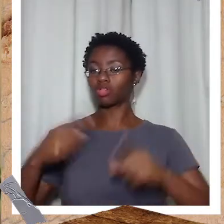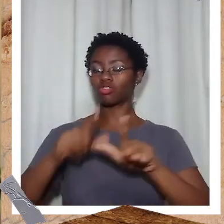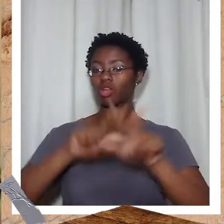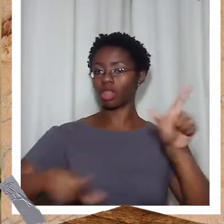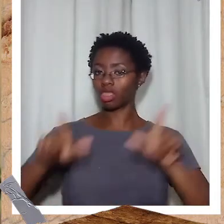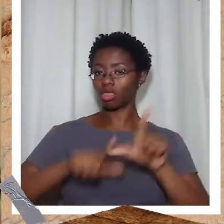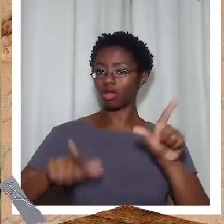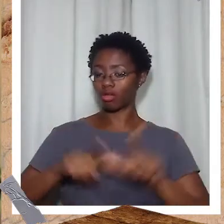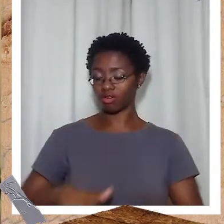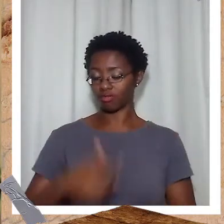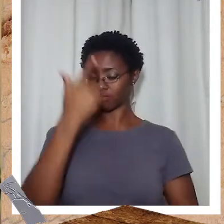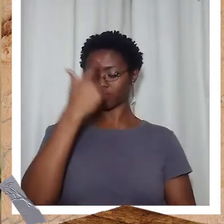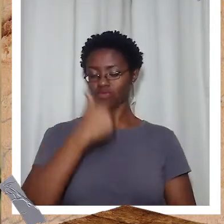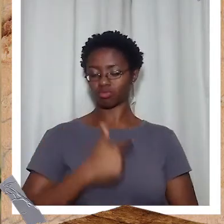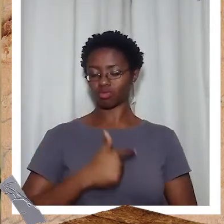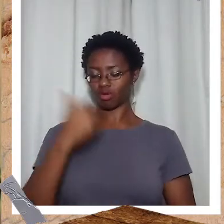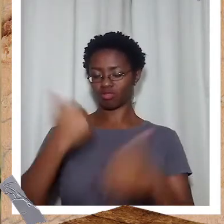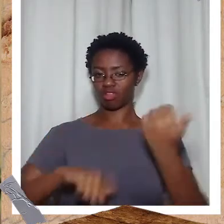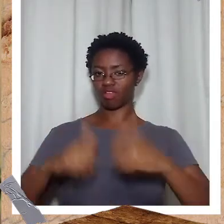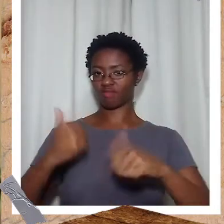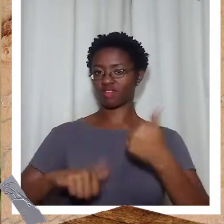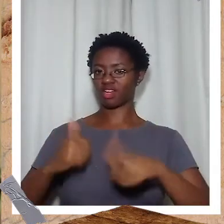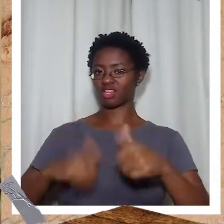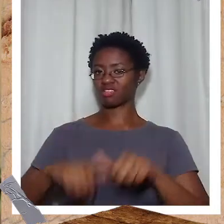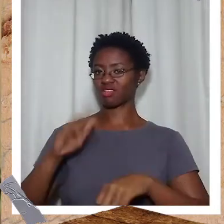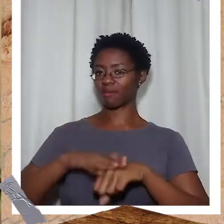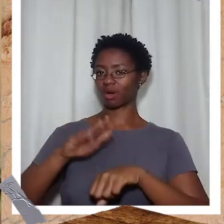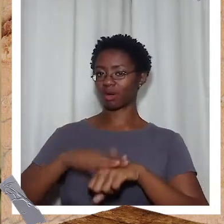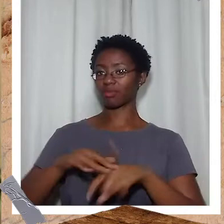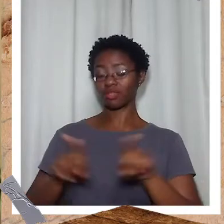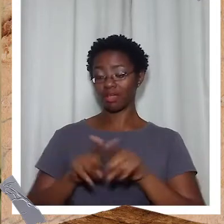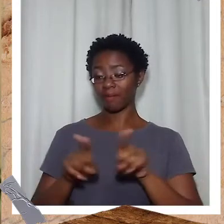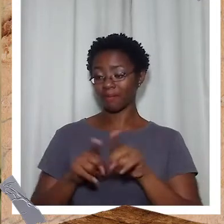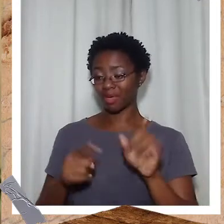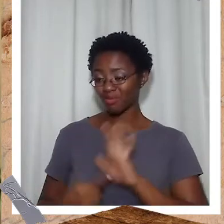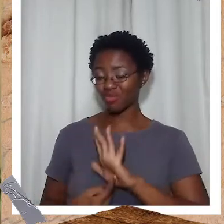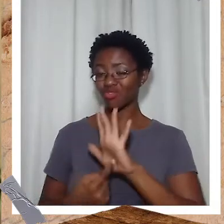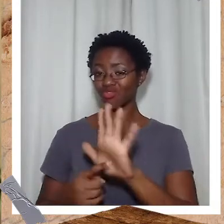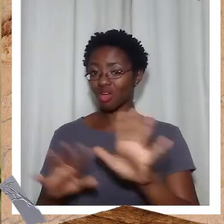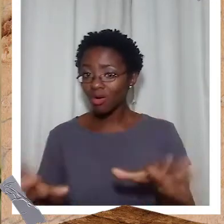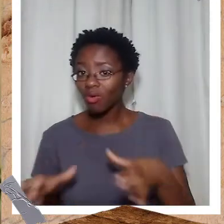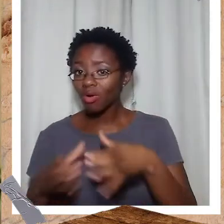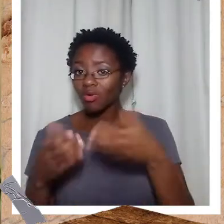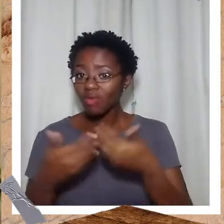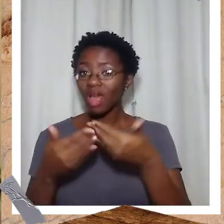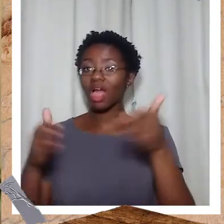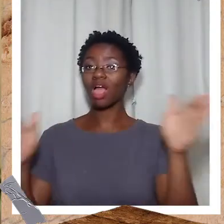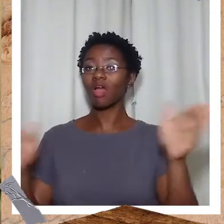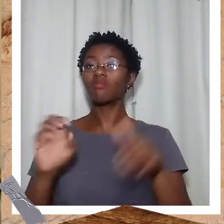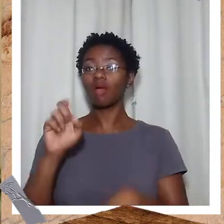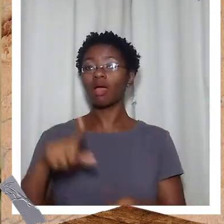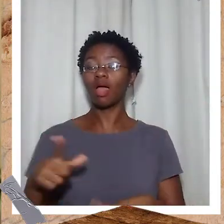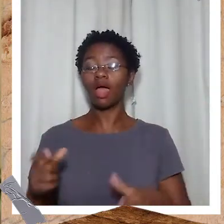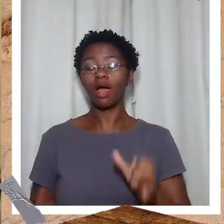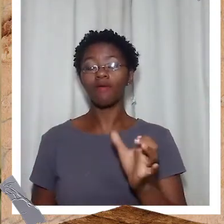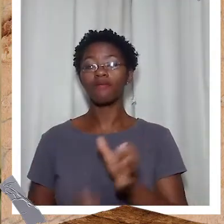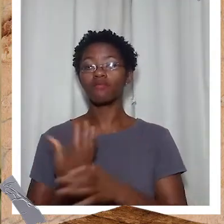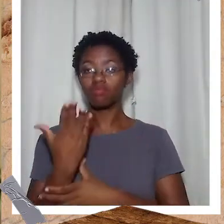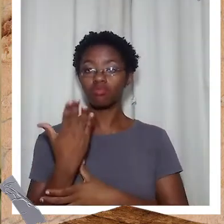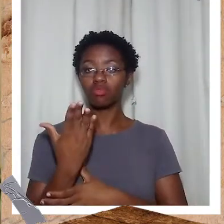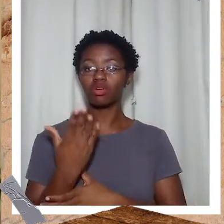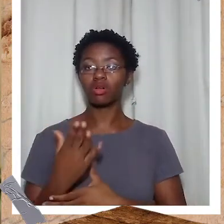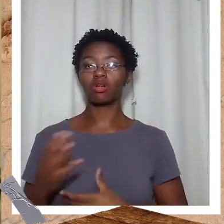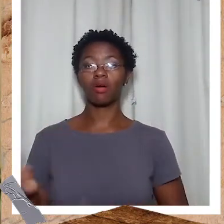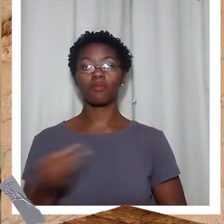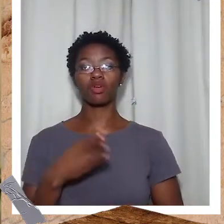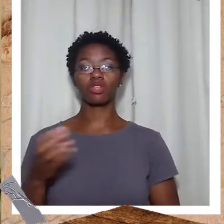si, para uma análise que consiga também dar conta de um coletivo mais amplo, talvez seja a fundação da modernidade que aqui no Brasil